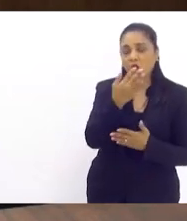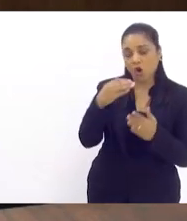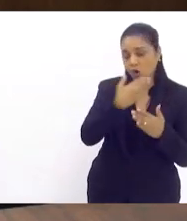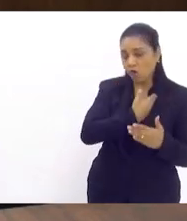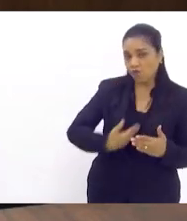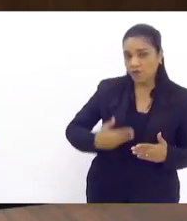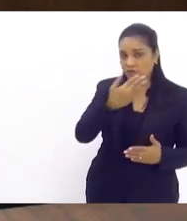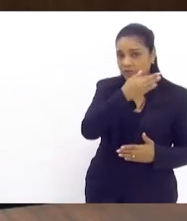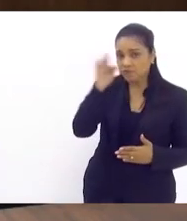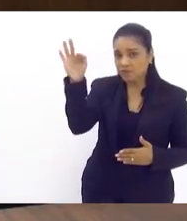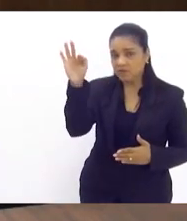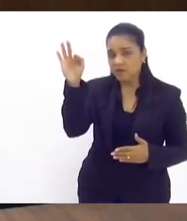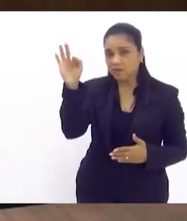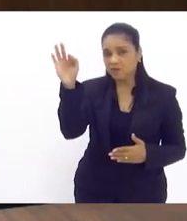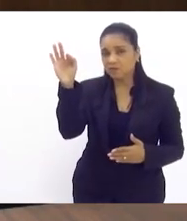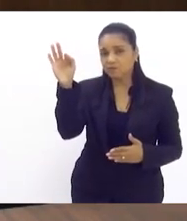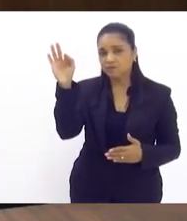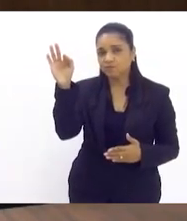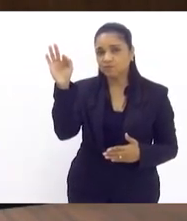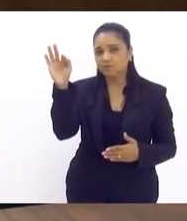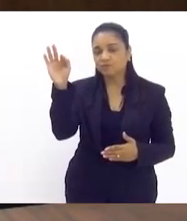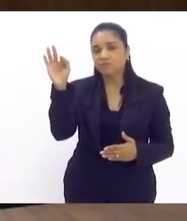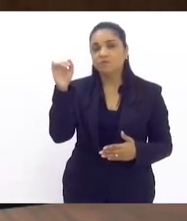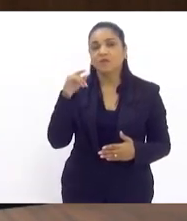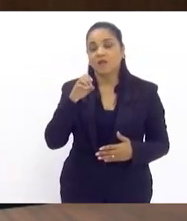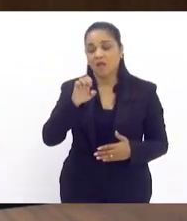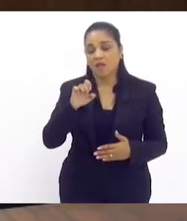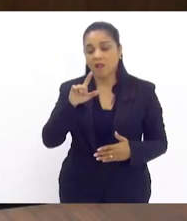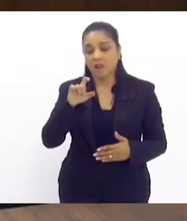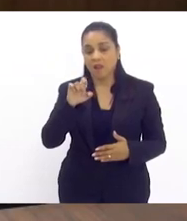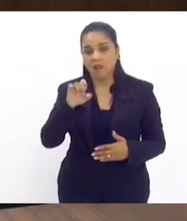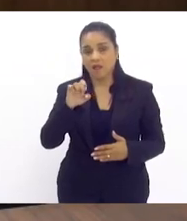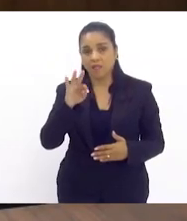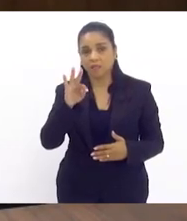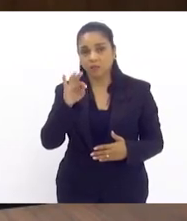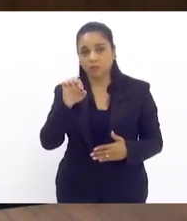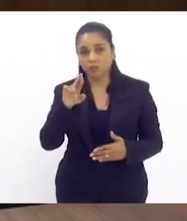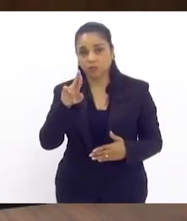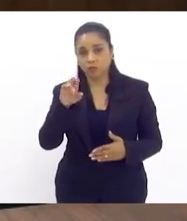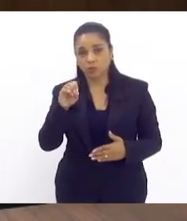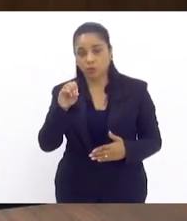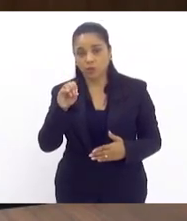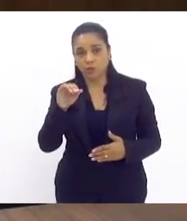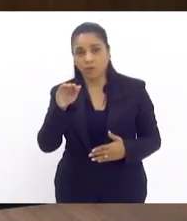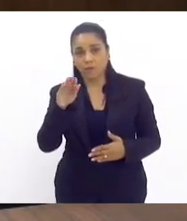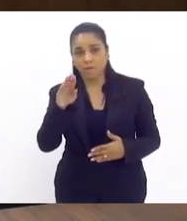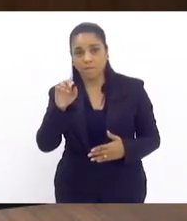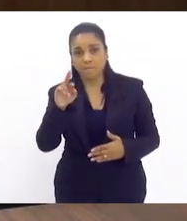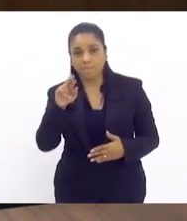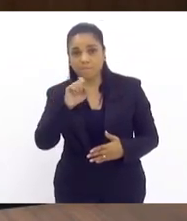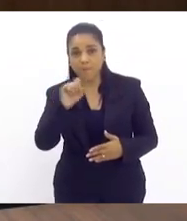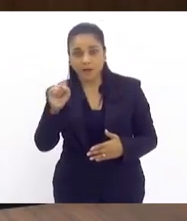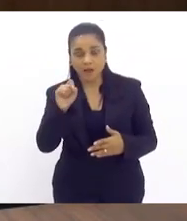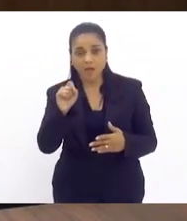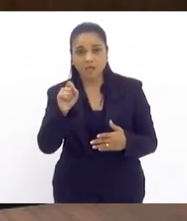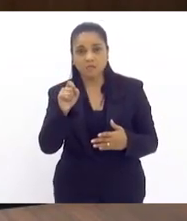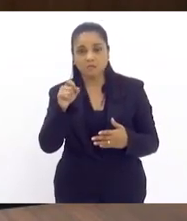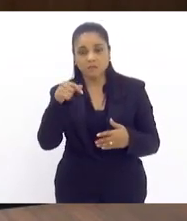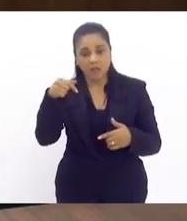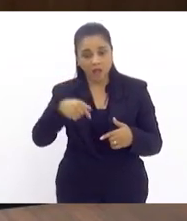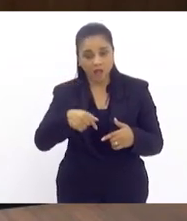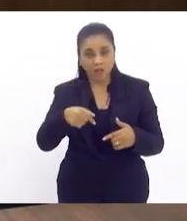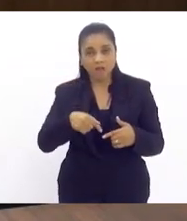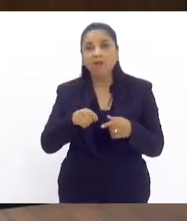a reestatização da Eletrobras. Quer dizer, qual é o empresário, qual é o investidor que vai querer vir aqui